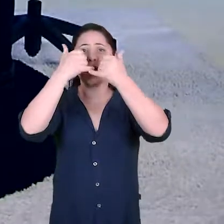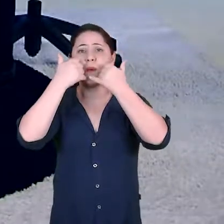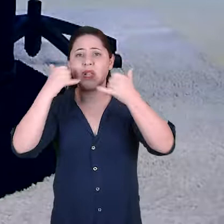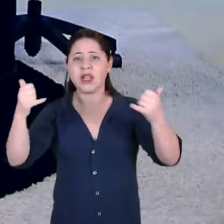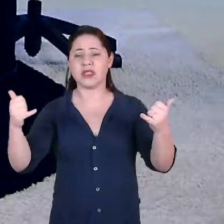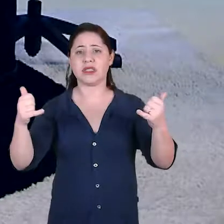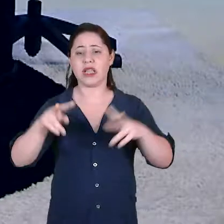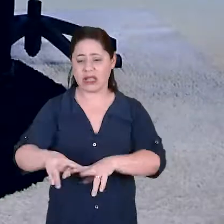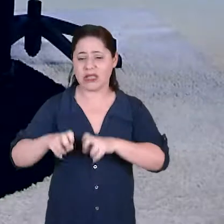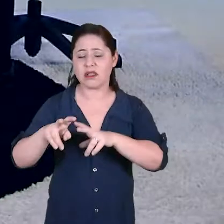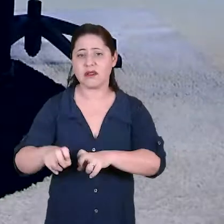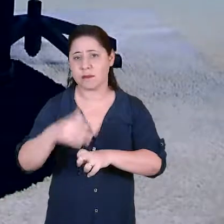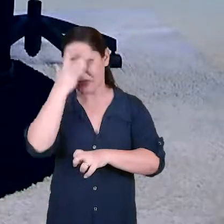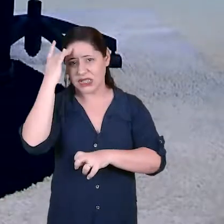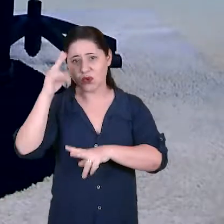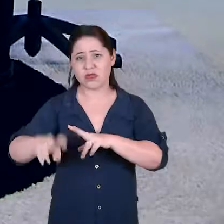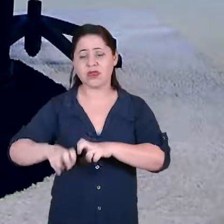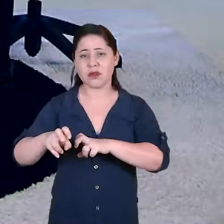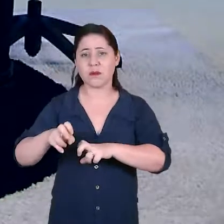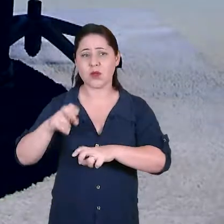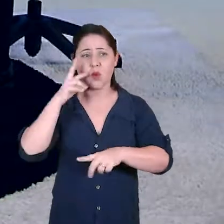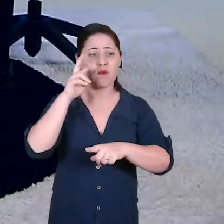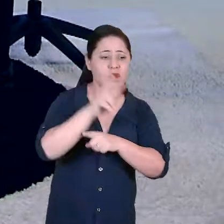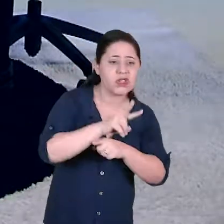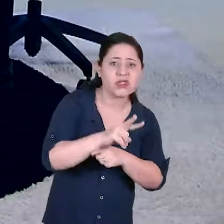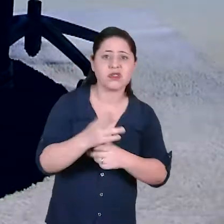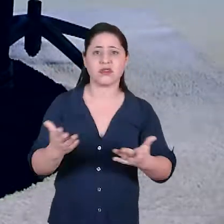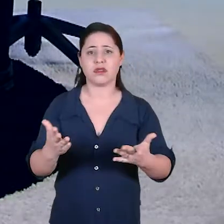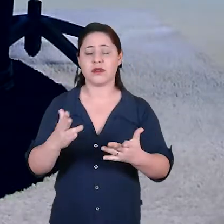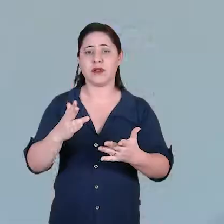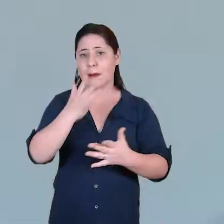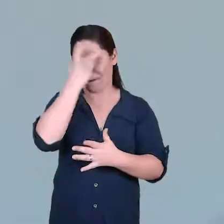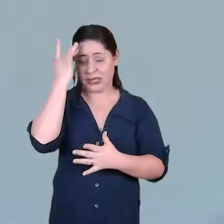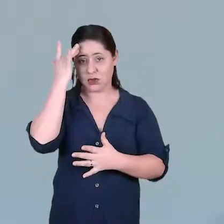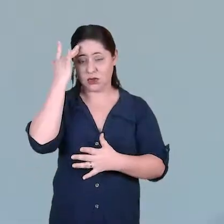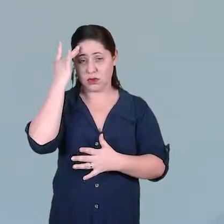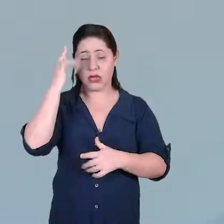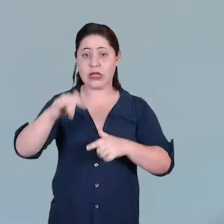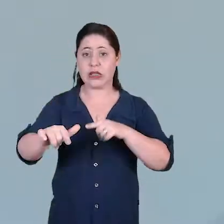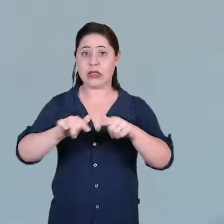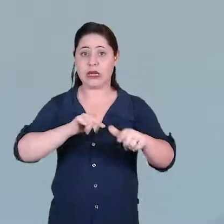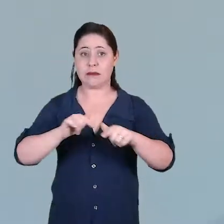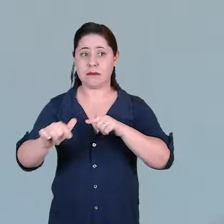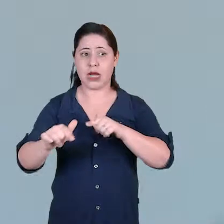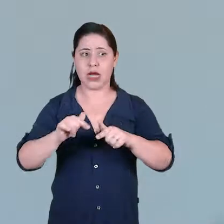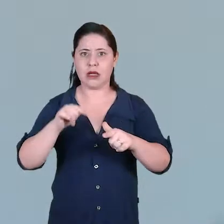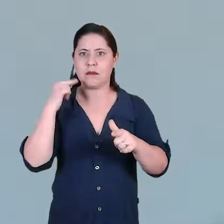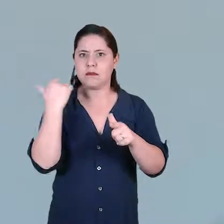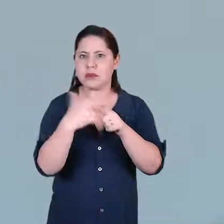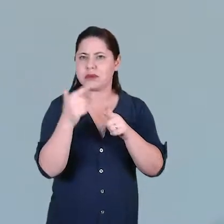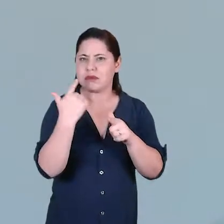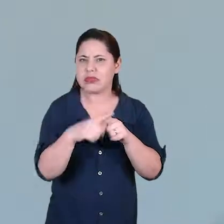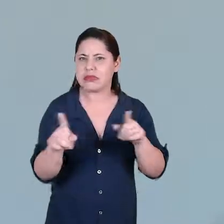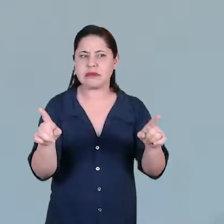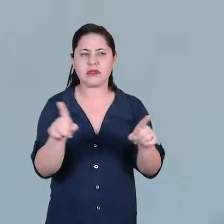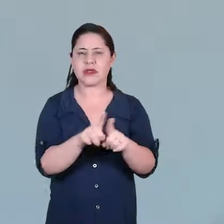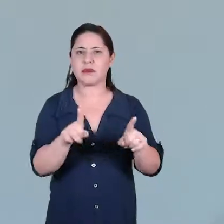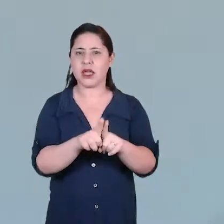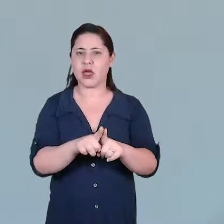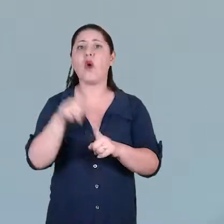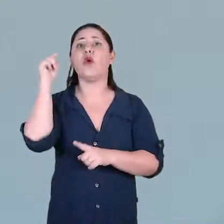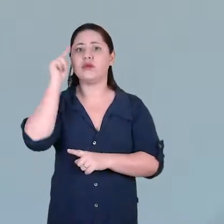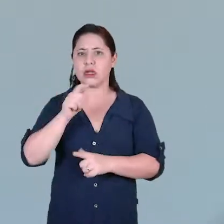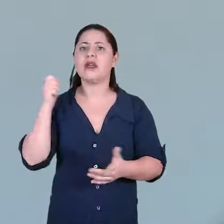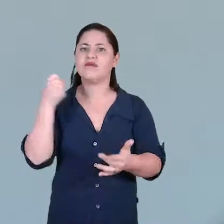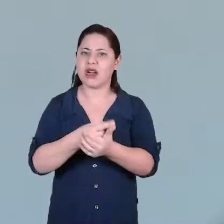eletricitário, o trabalhador rural, o vigilante, essas pessoas que trabalham em exposição a agentes nocivos, eles vão conseguir